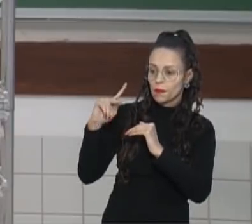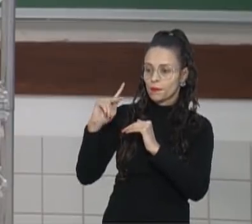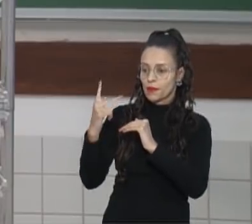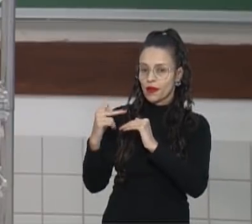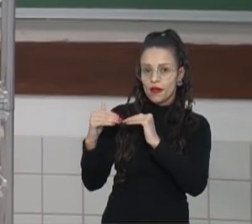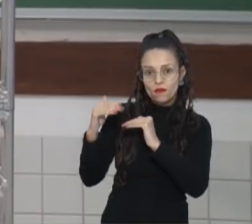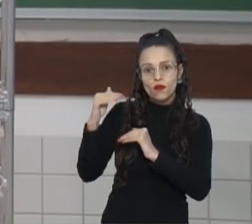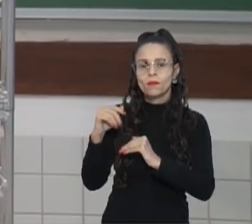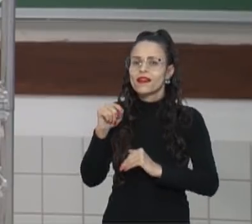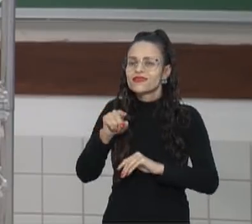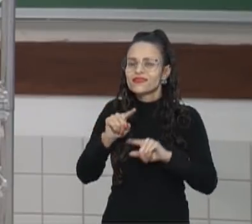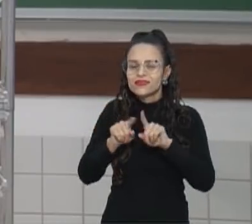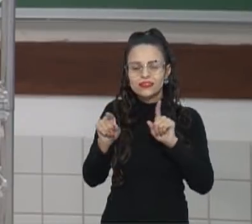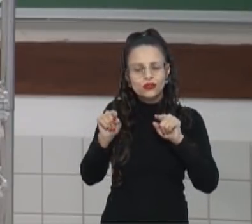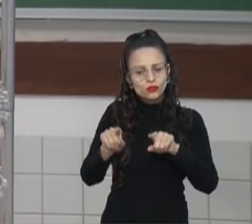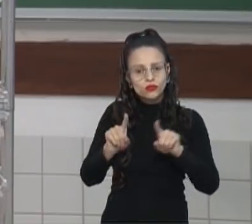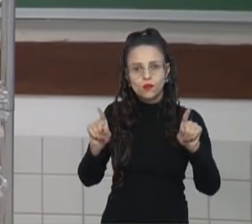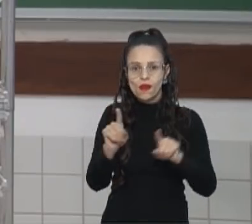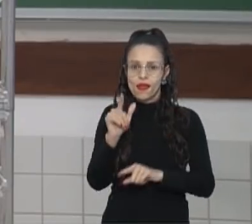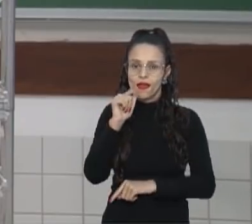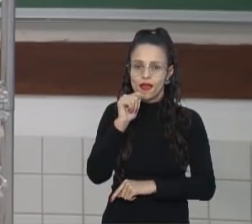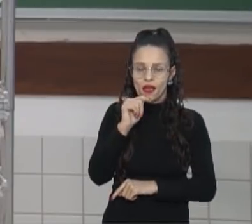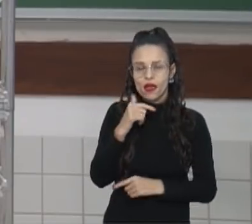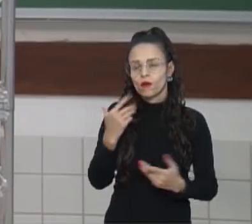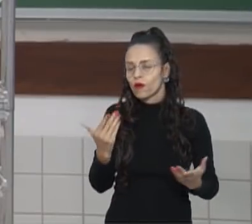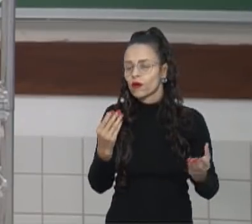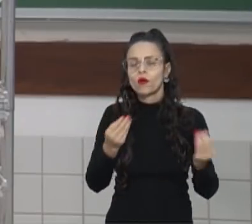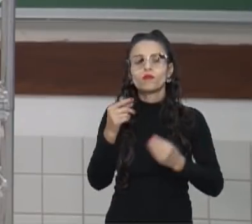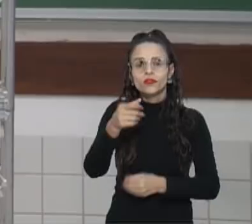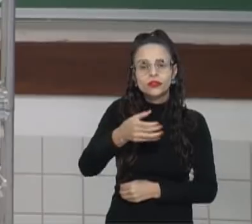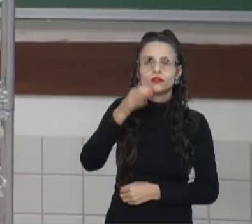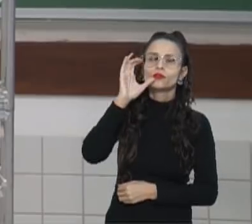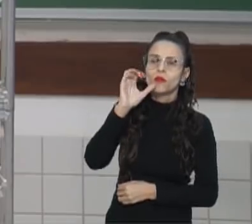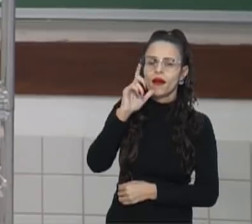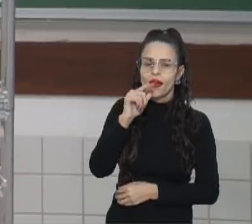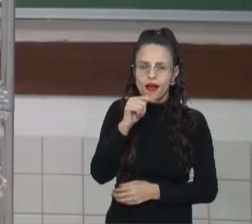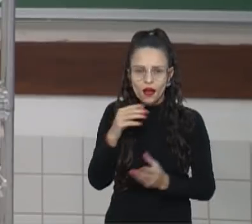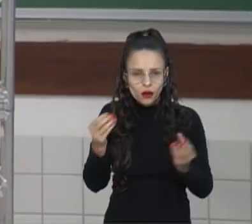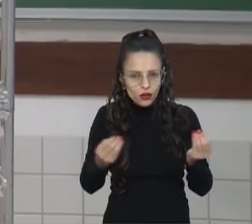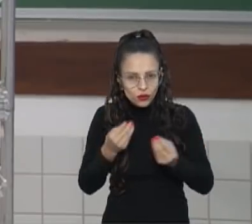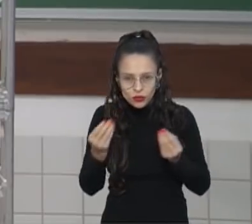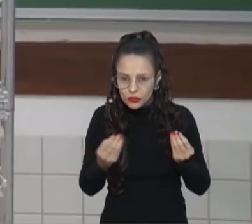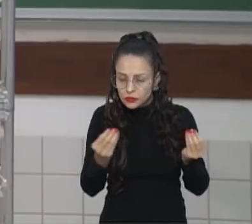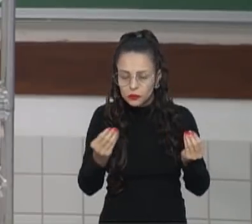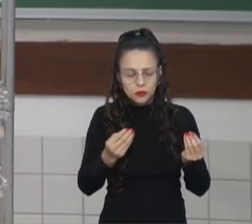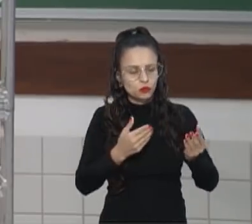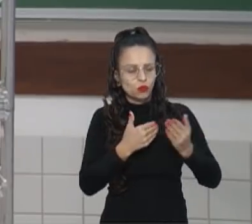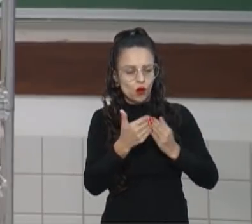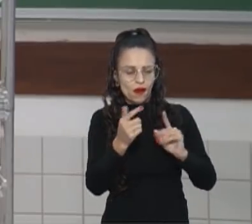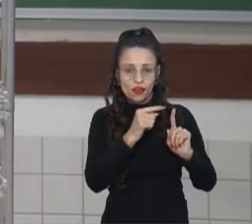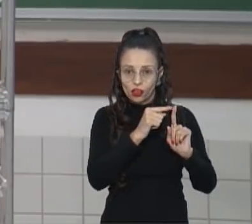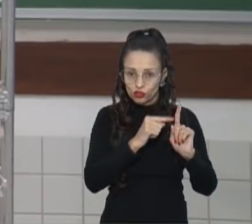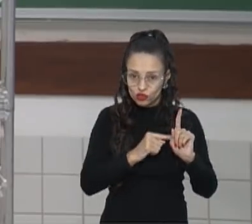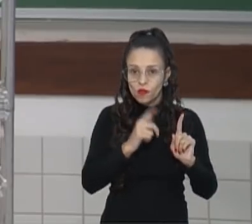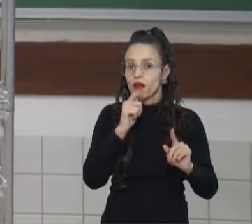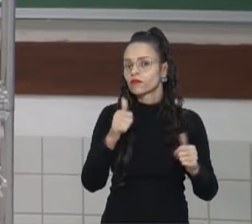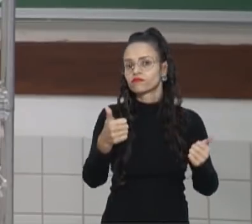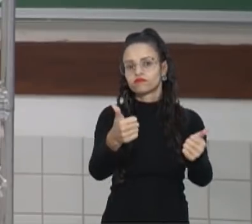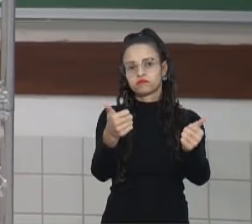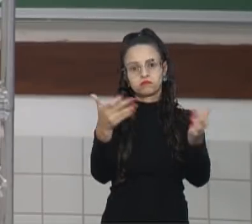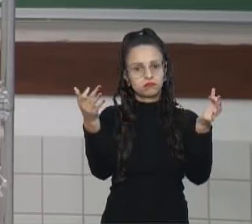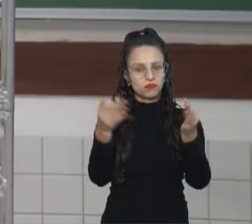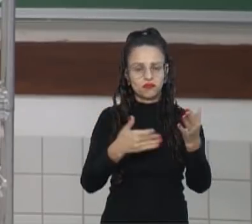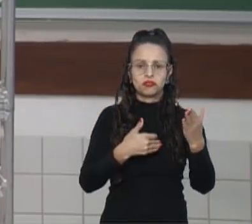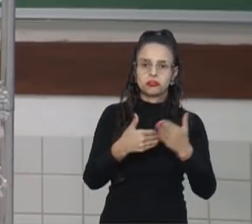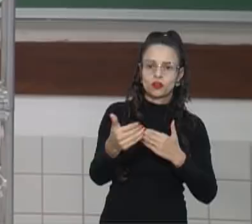correto? Então você está tomando água mineral, água de nascente, água fornecida pela nossa empresa de saneamento, perfeito,